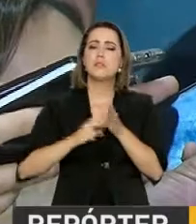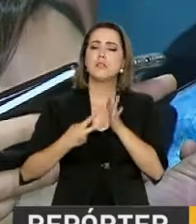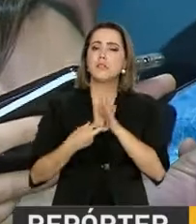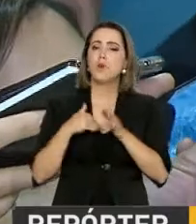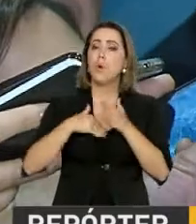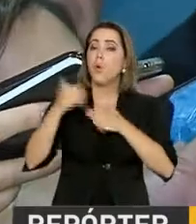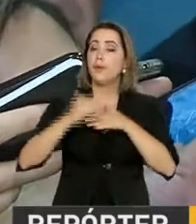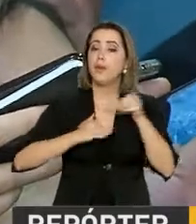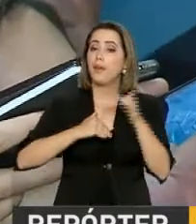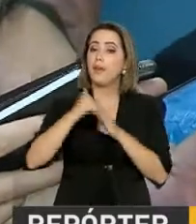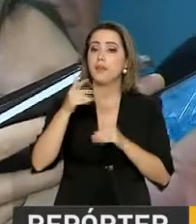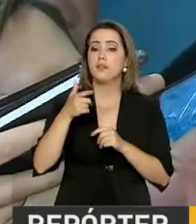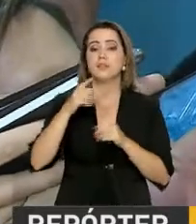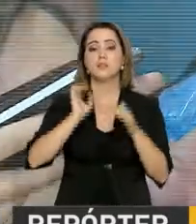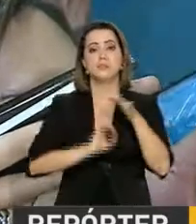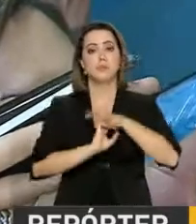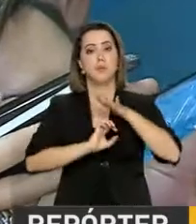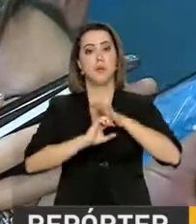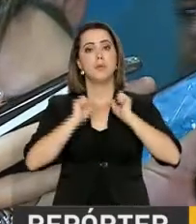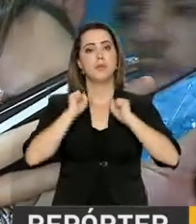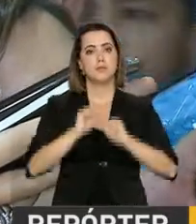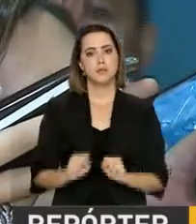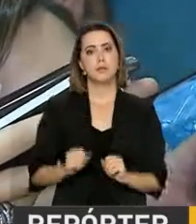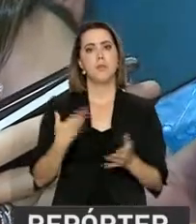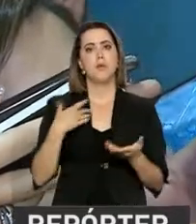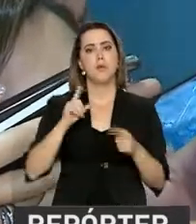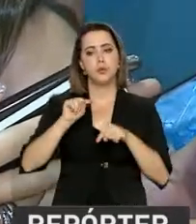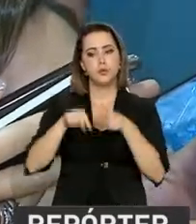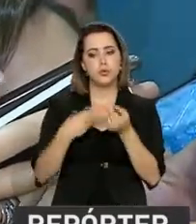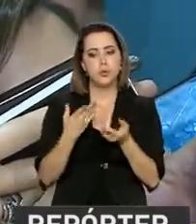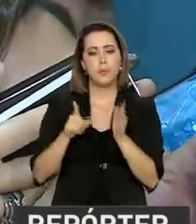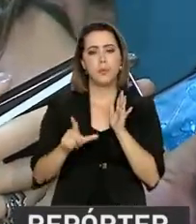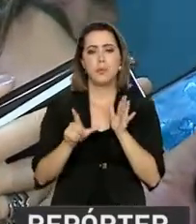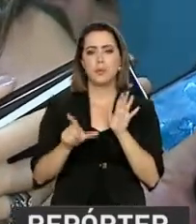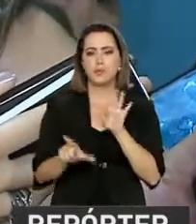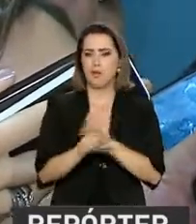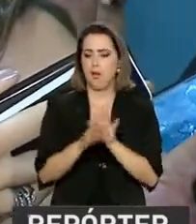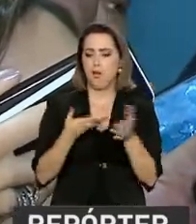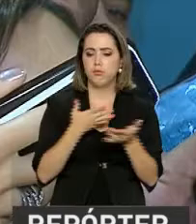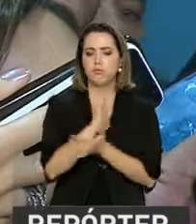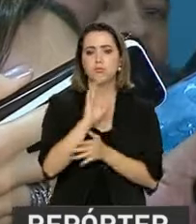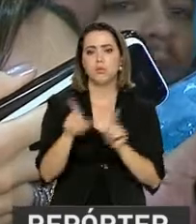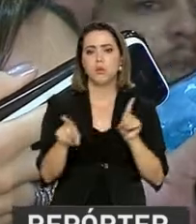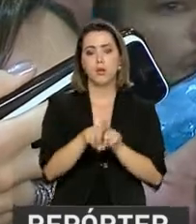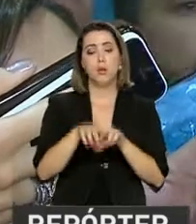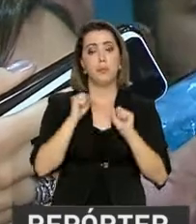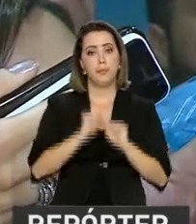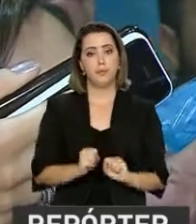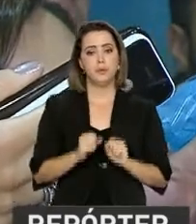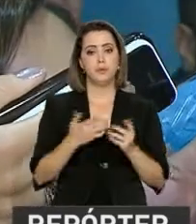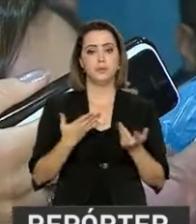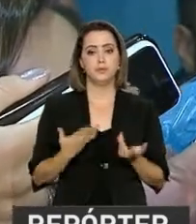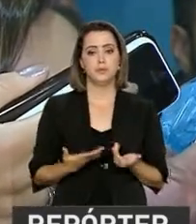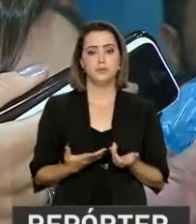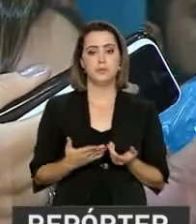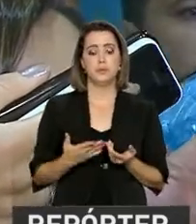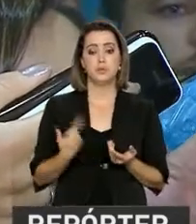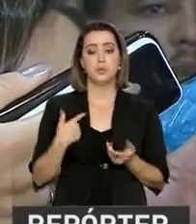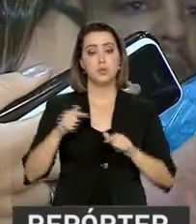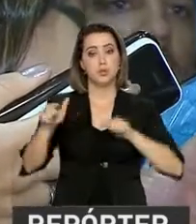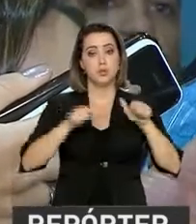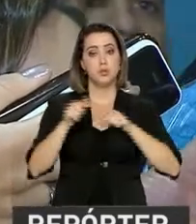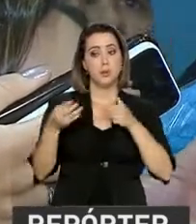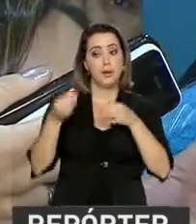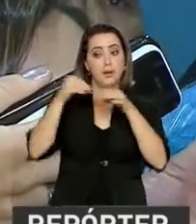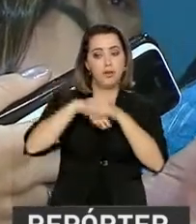empresa pode, a partir do momento da devida aprovação no Congresso, as empresas já podem explorar o